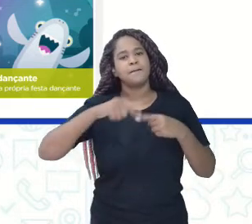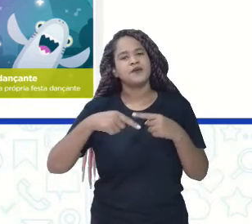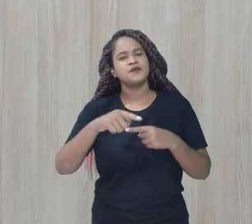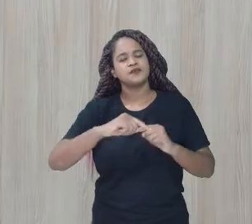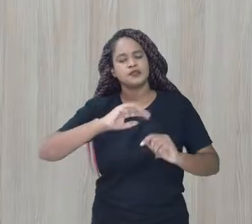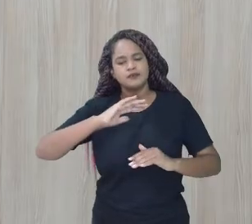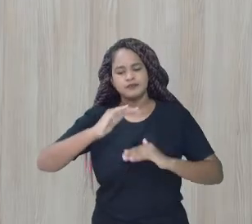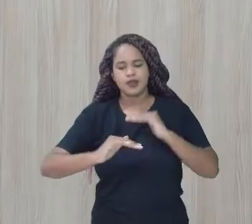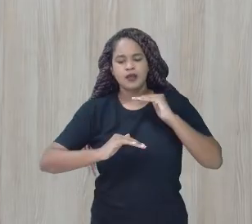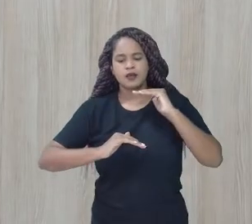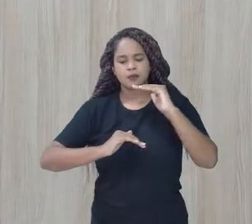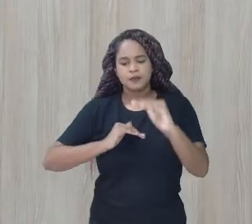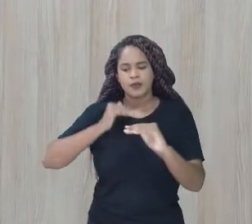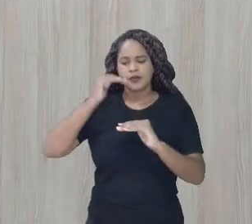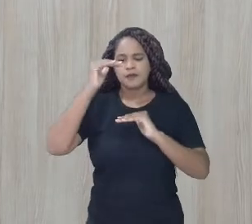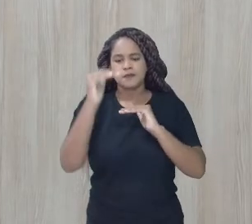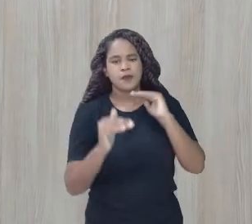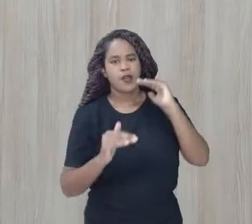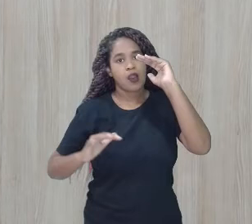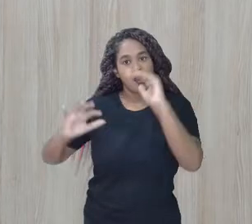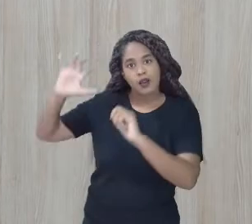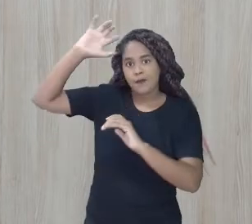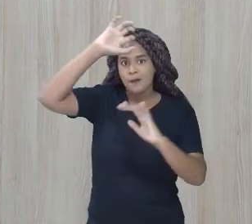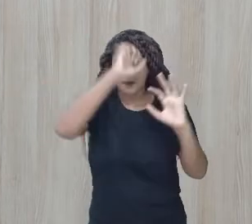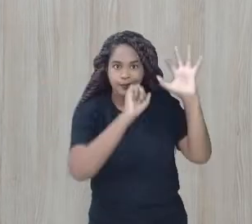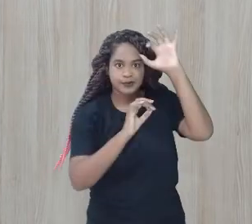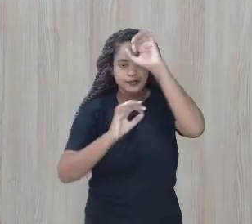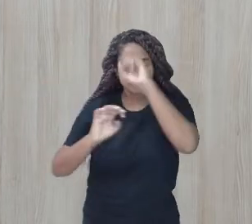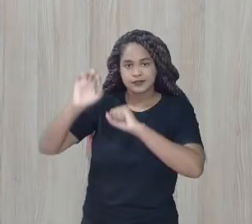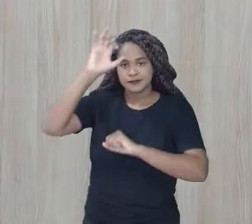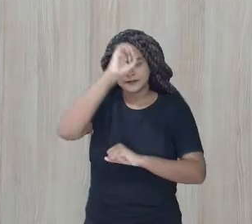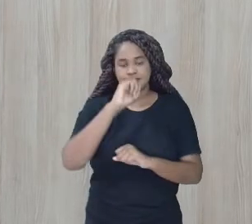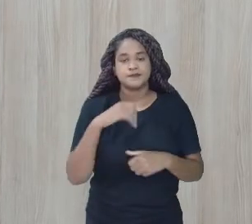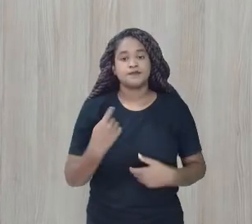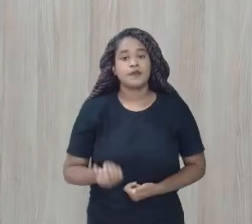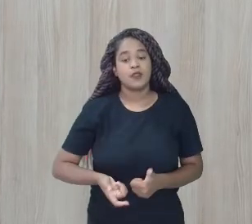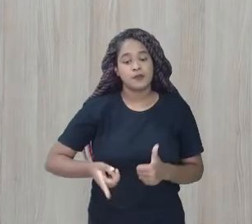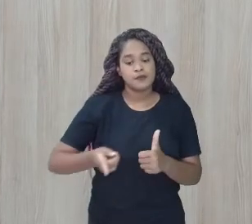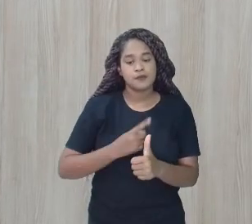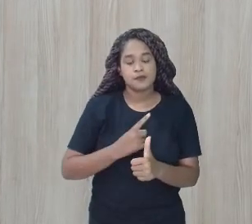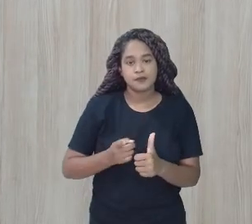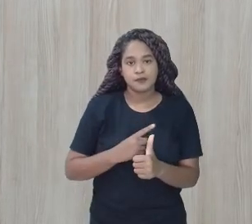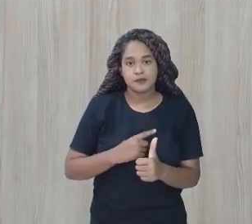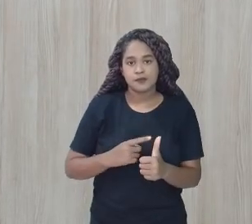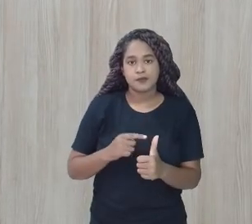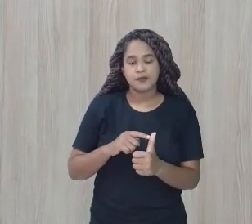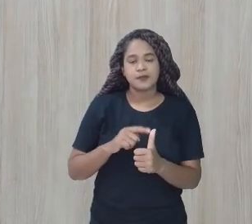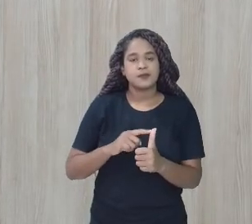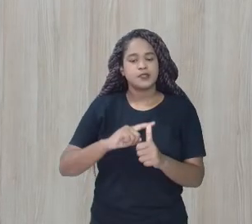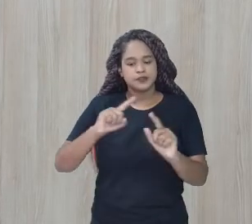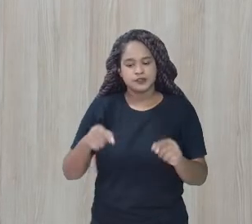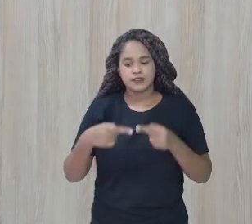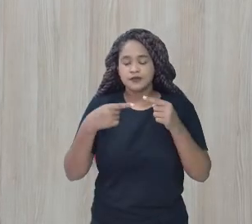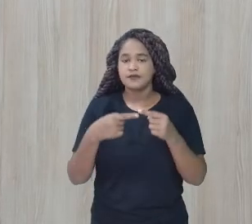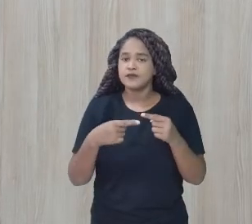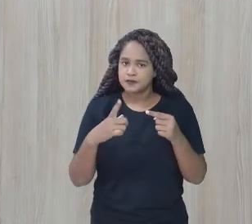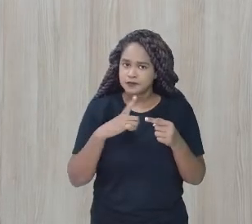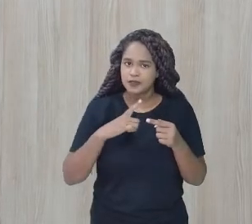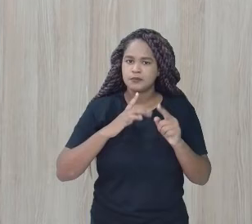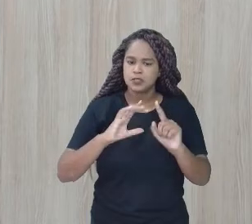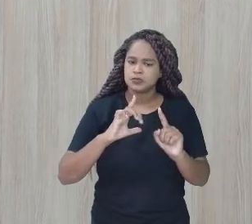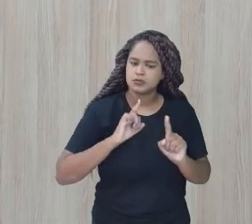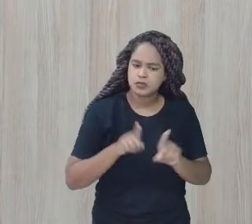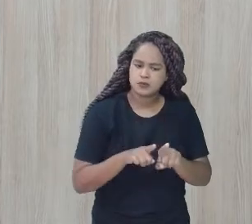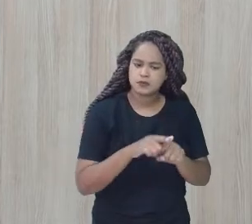vai aprendendo. Fora aquela primeira etapa, né, aquele primeiro desafio, existem outros e a partir do momento que você precisa